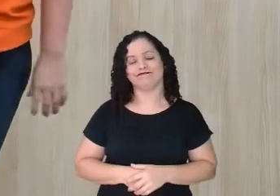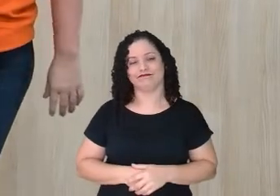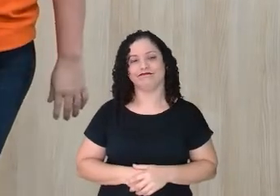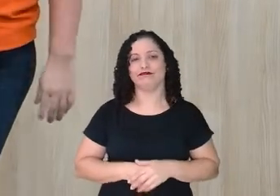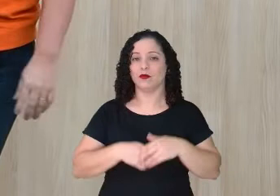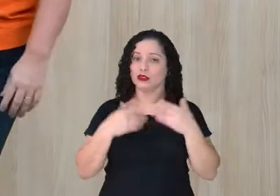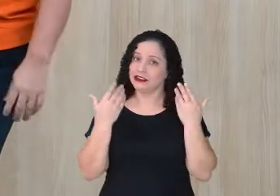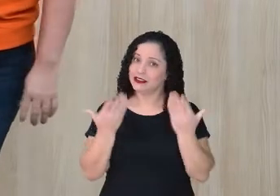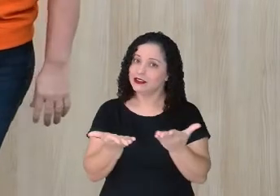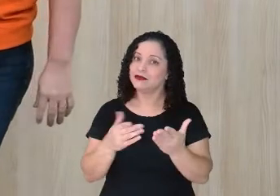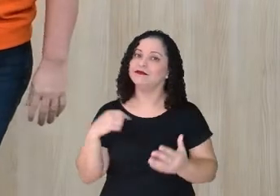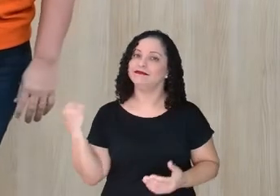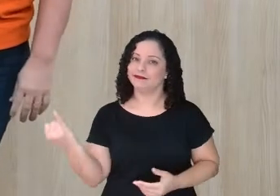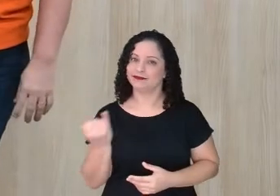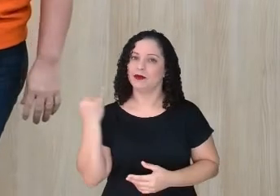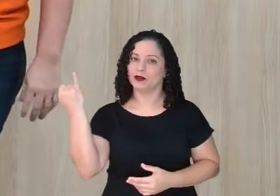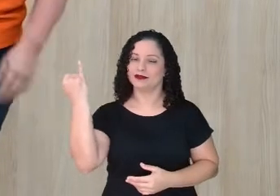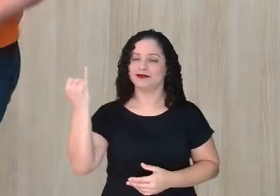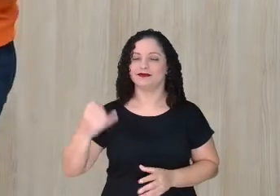isso que serve.